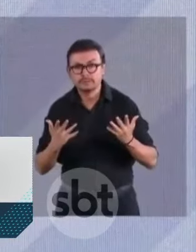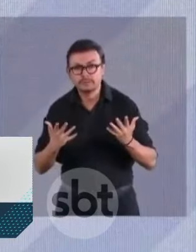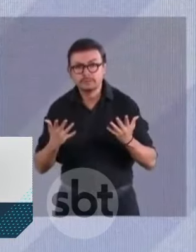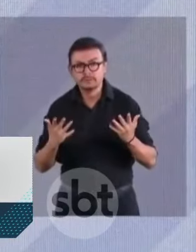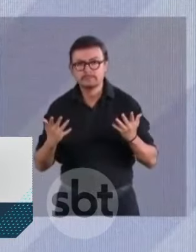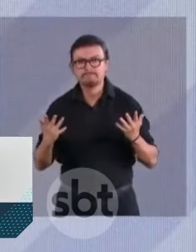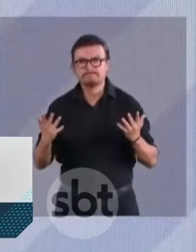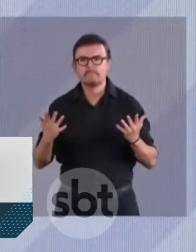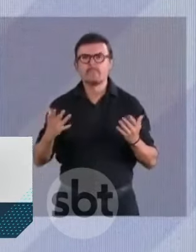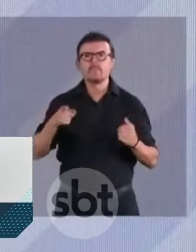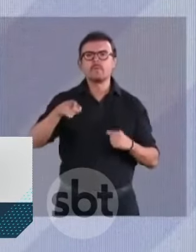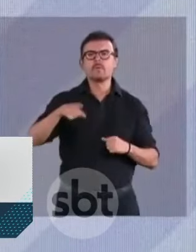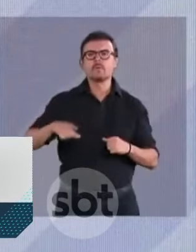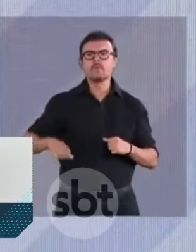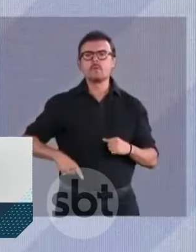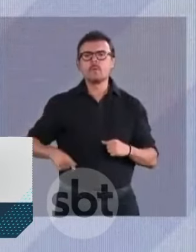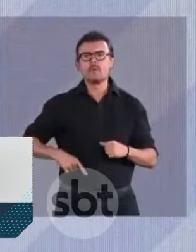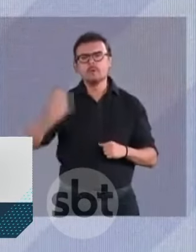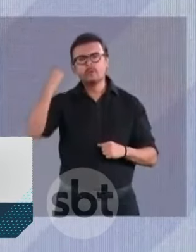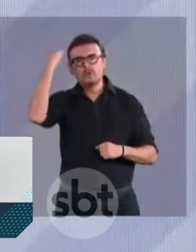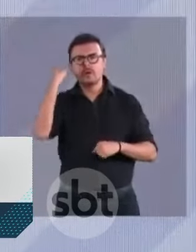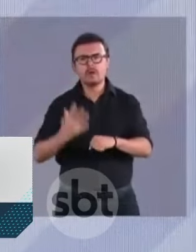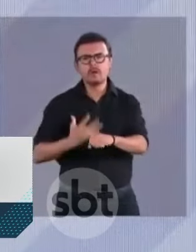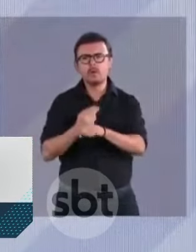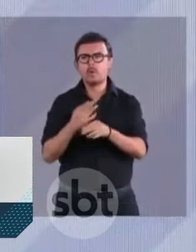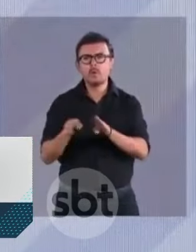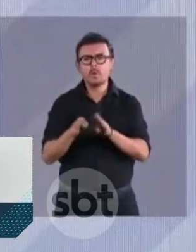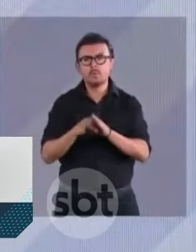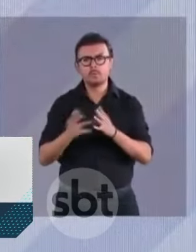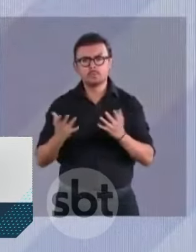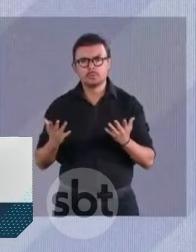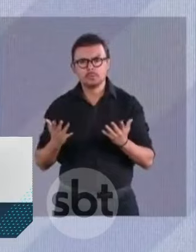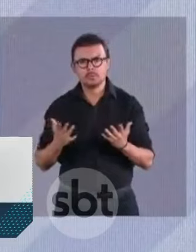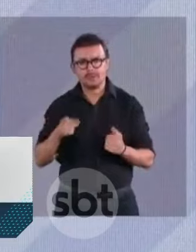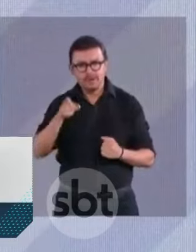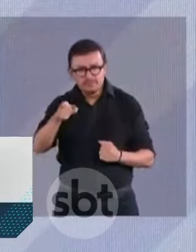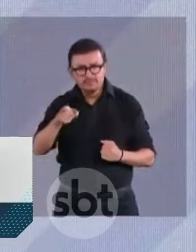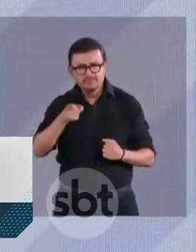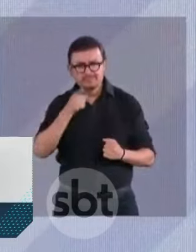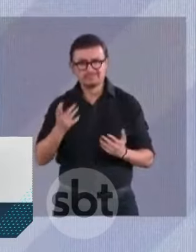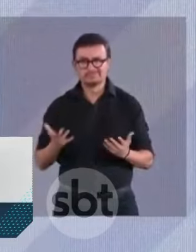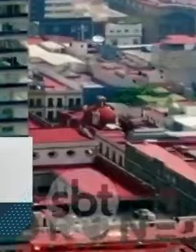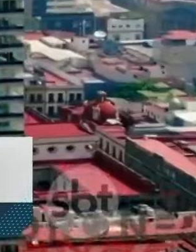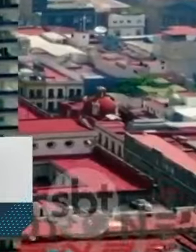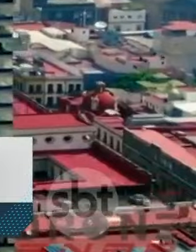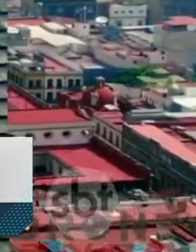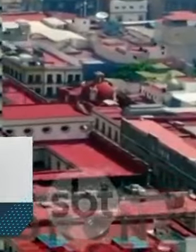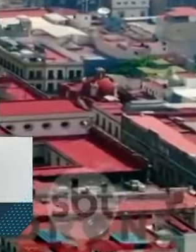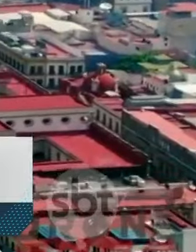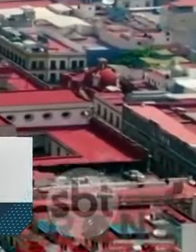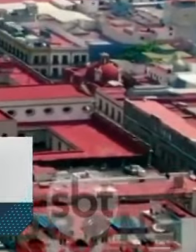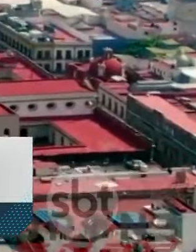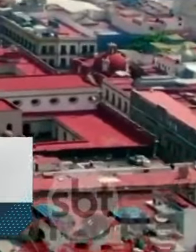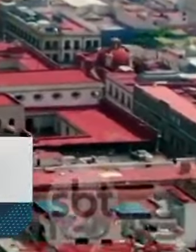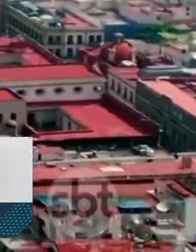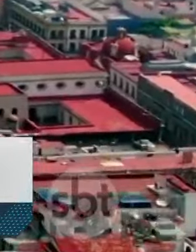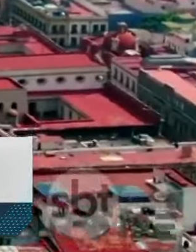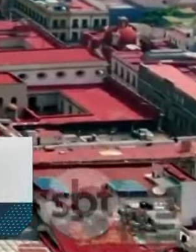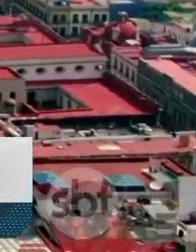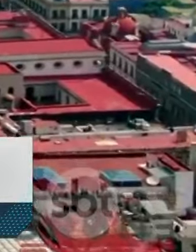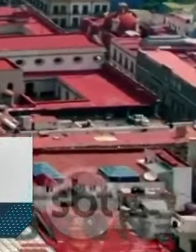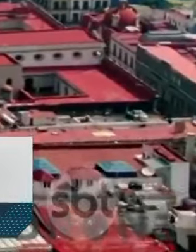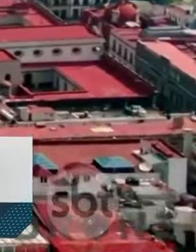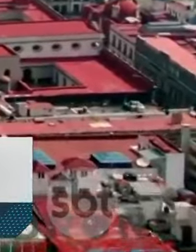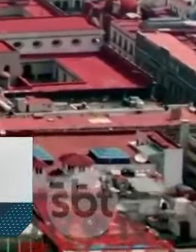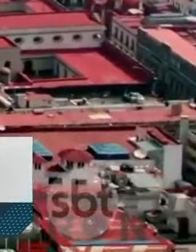ha sido a estratégia deste governo? Entregar-lhe o país ao crime organizado. Segunda maior economia da